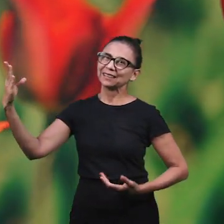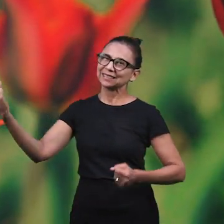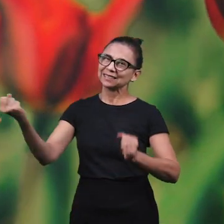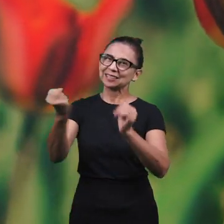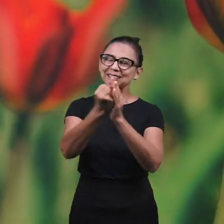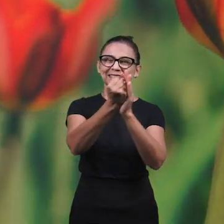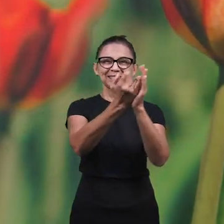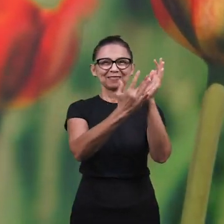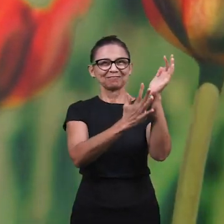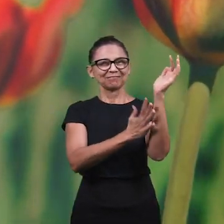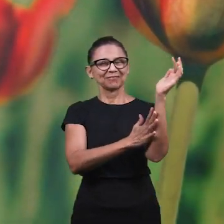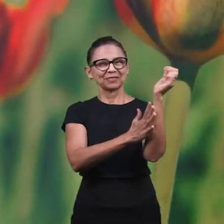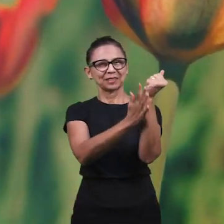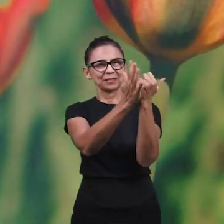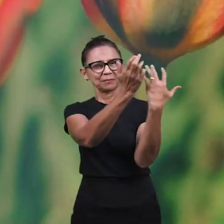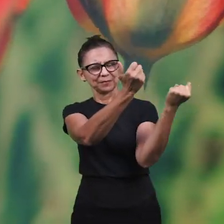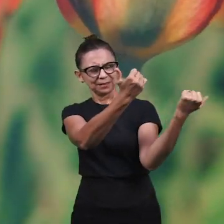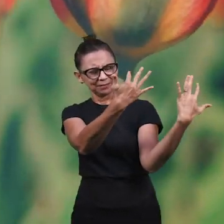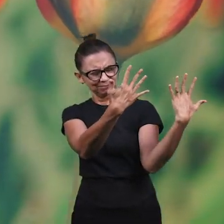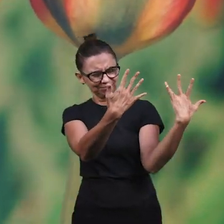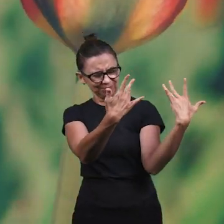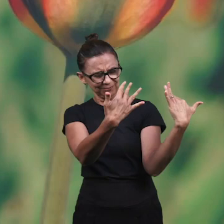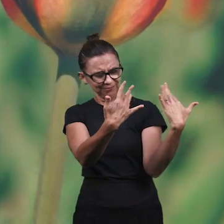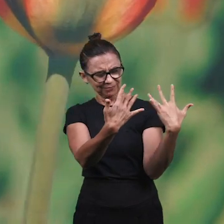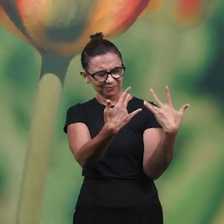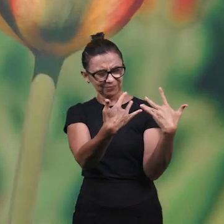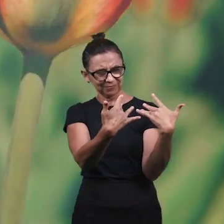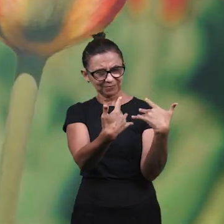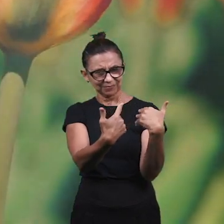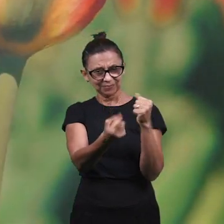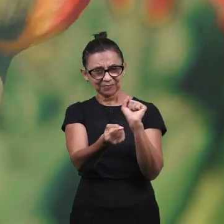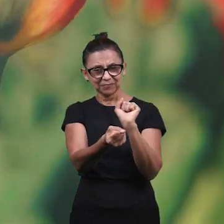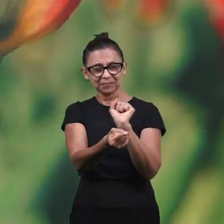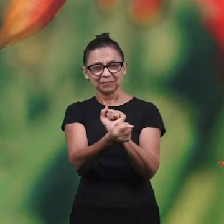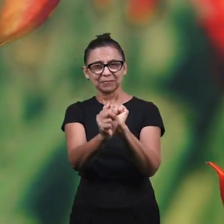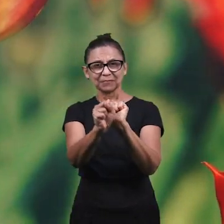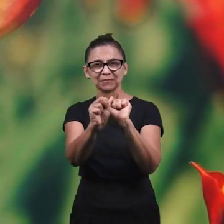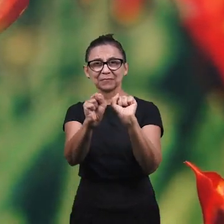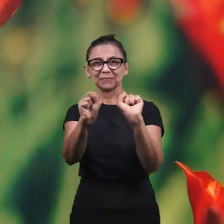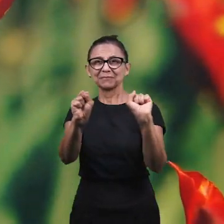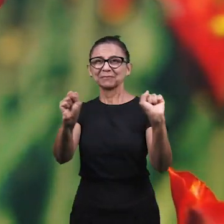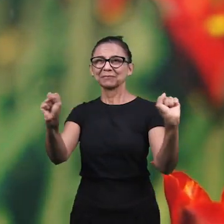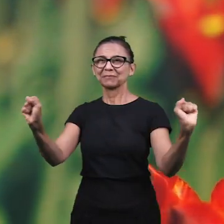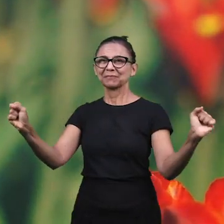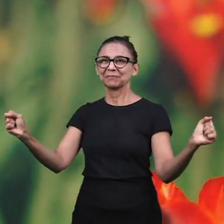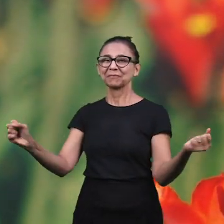Derrama do teu sangue sobre mim.